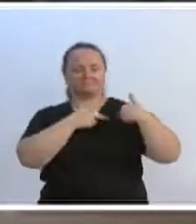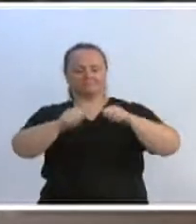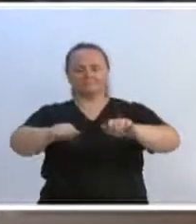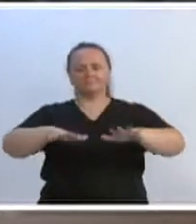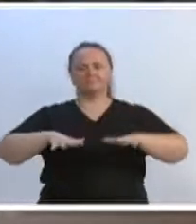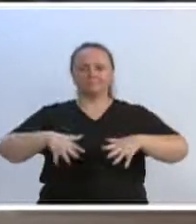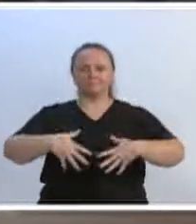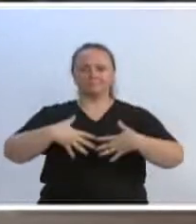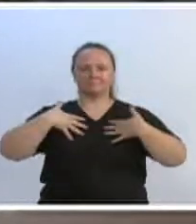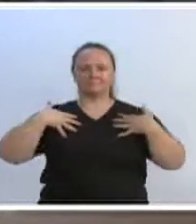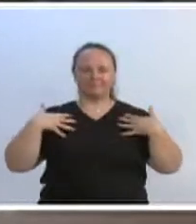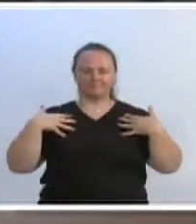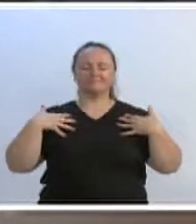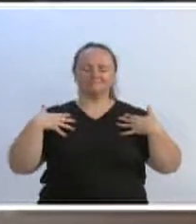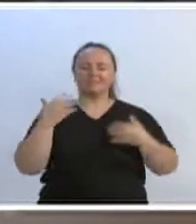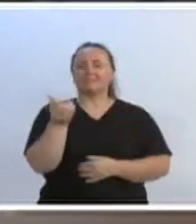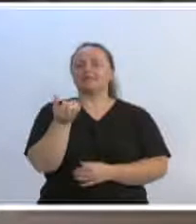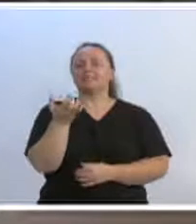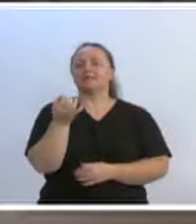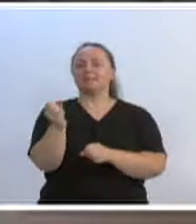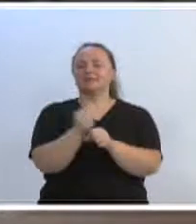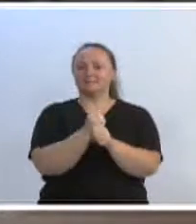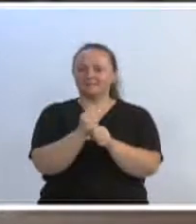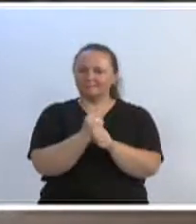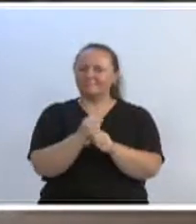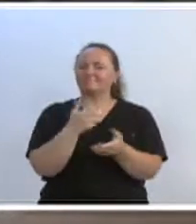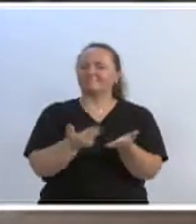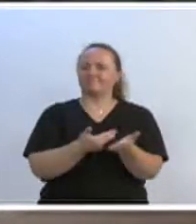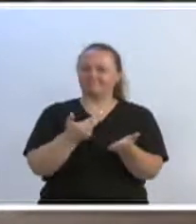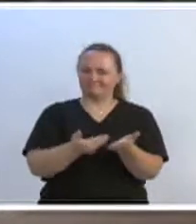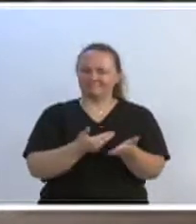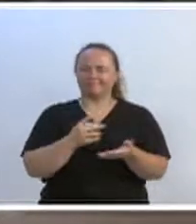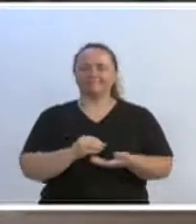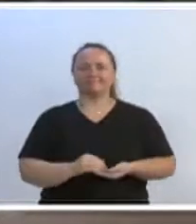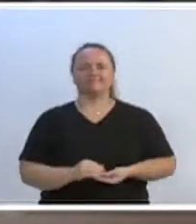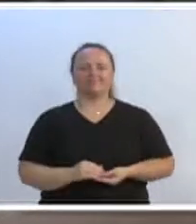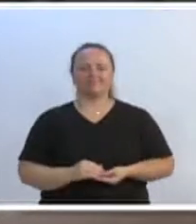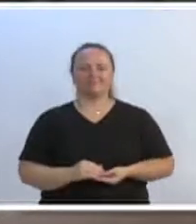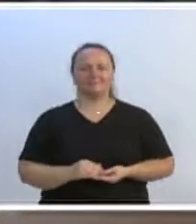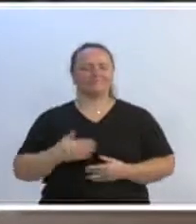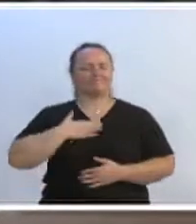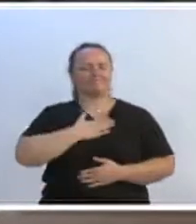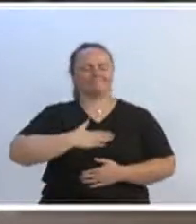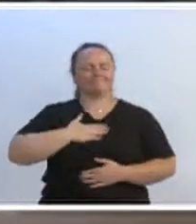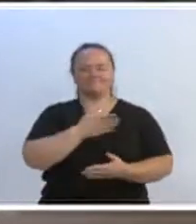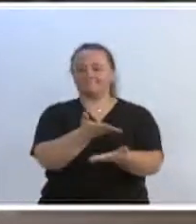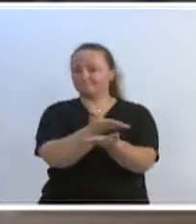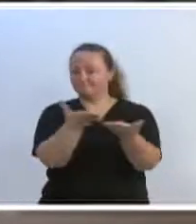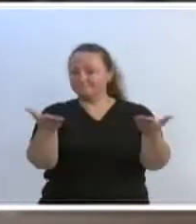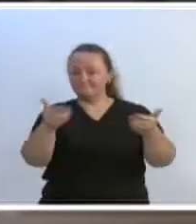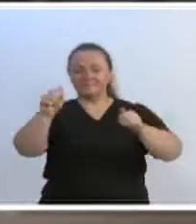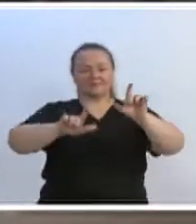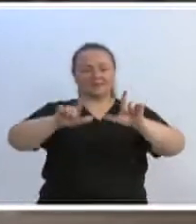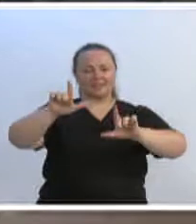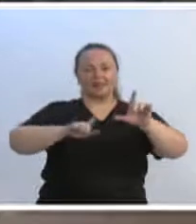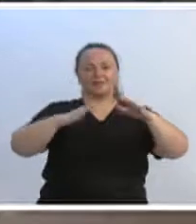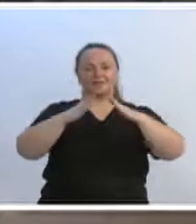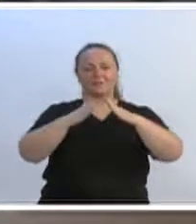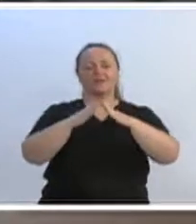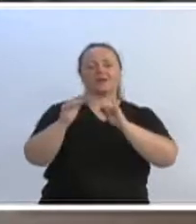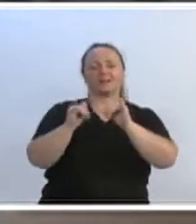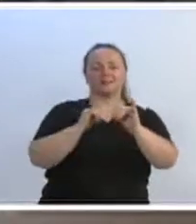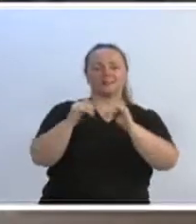esta sessão solene. Muito boa noite a todos. Antes de começar este cerimonial, eu quero dizer que,